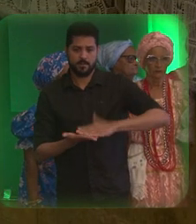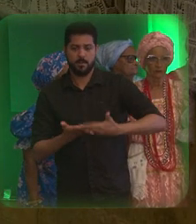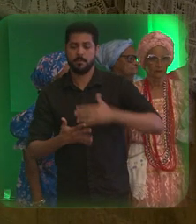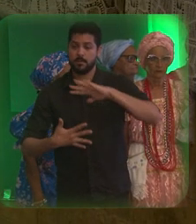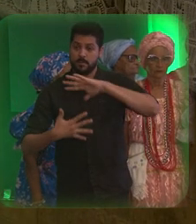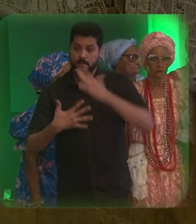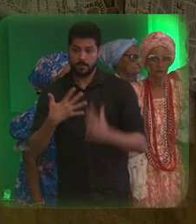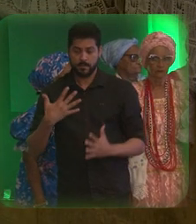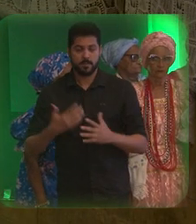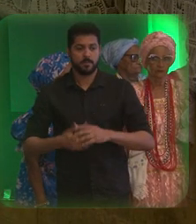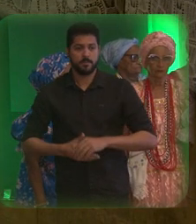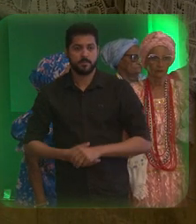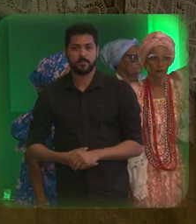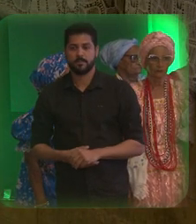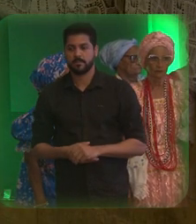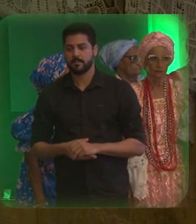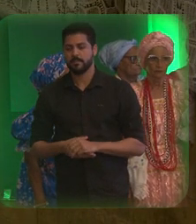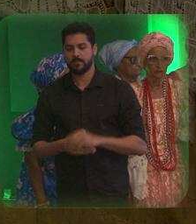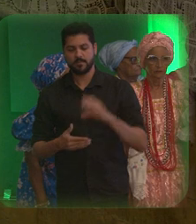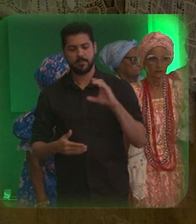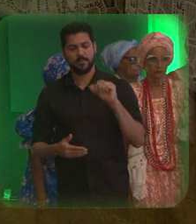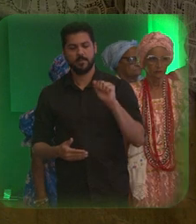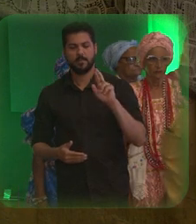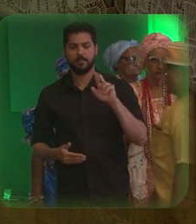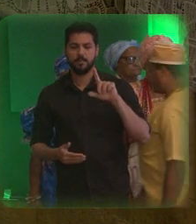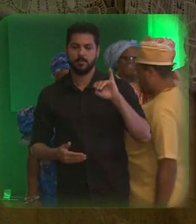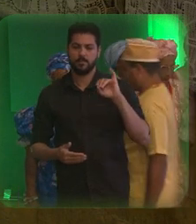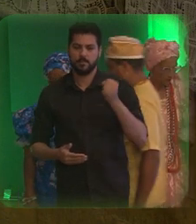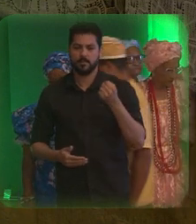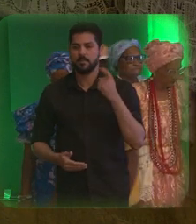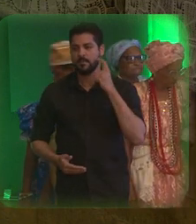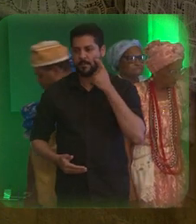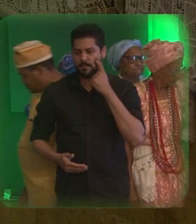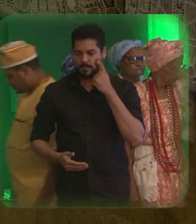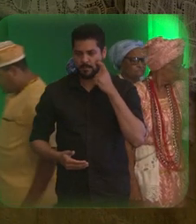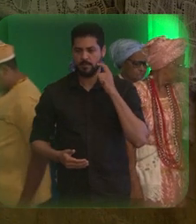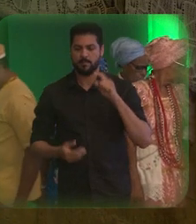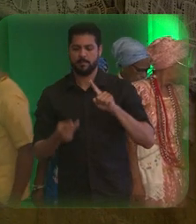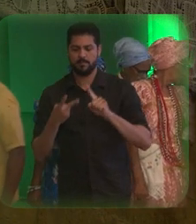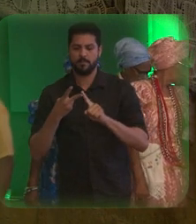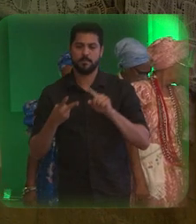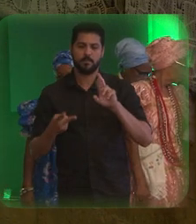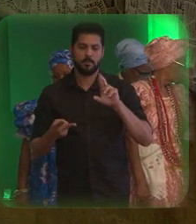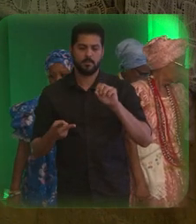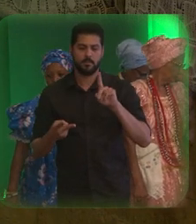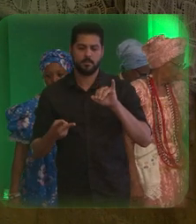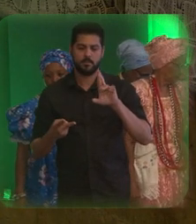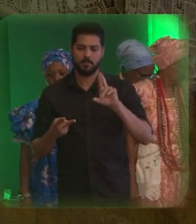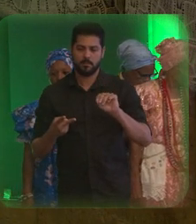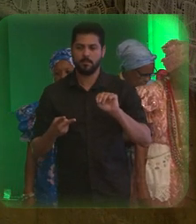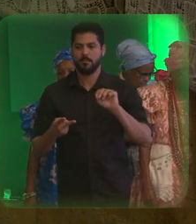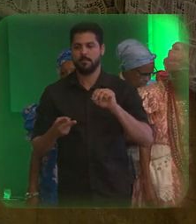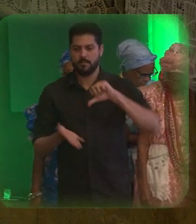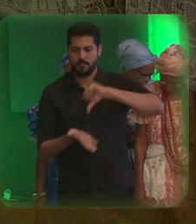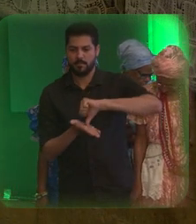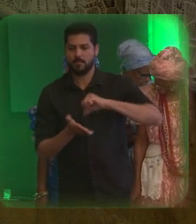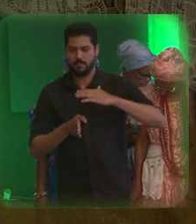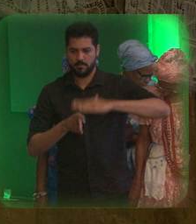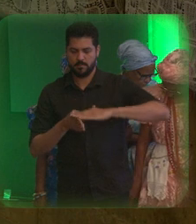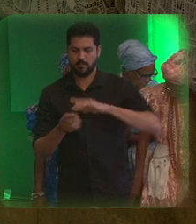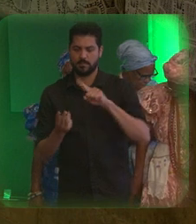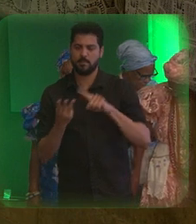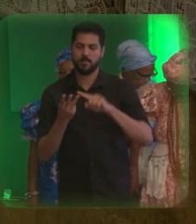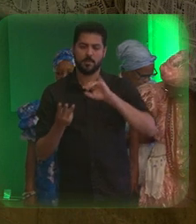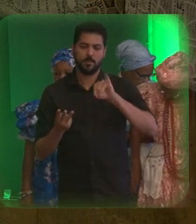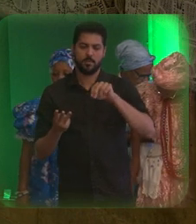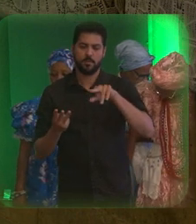Libras: Carlos Oliveira, do Campus Recife, Rogério Santos, do Campus Barreiros, e Joana